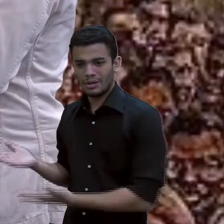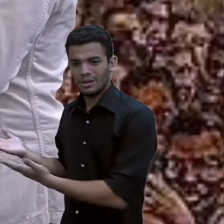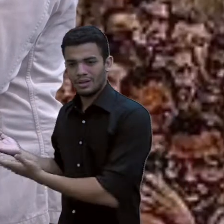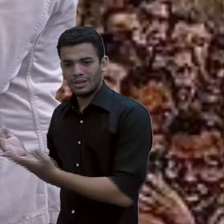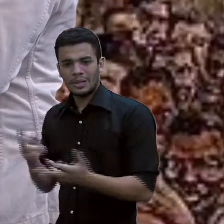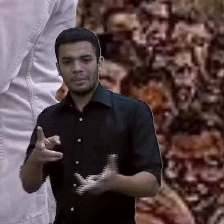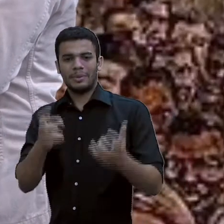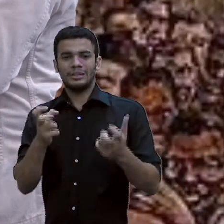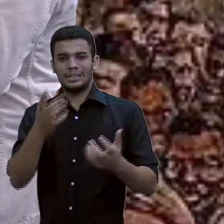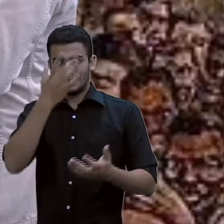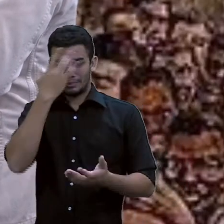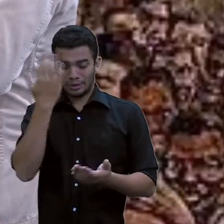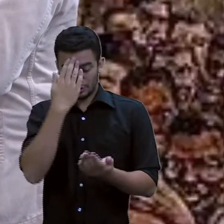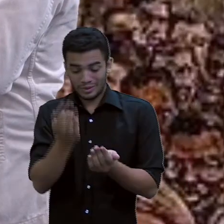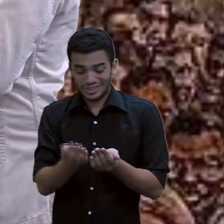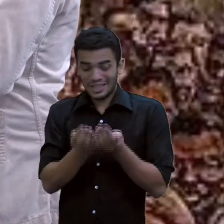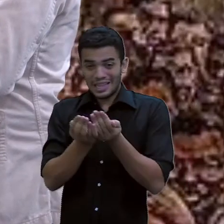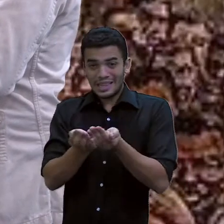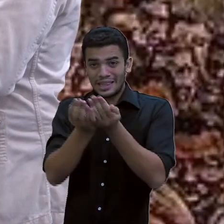sendo